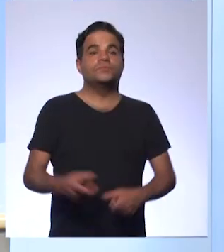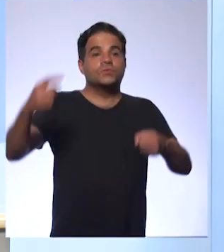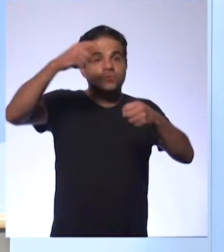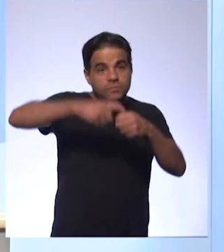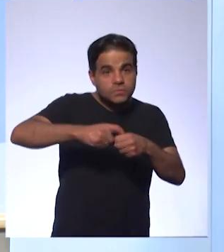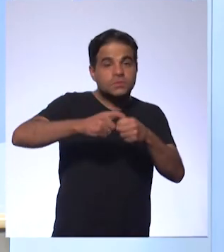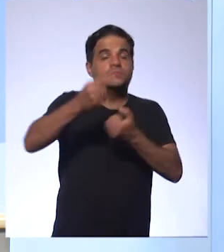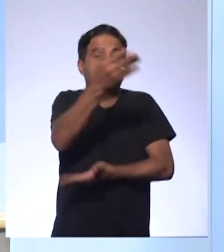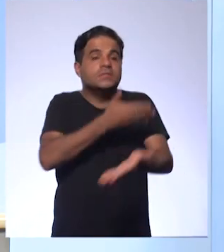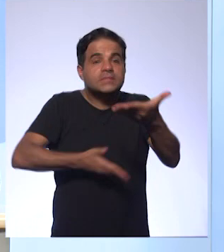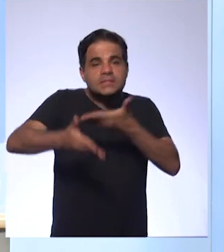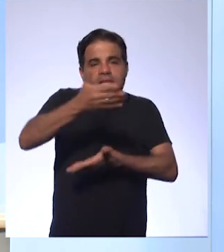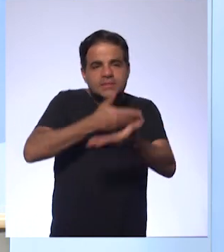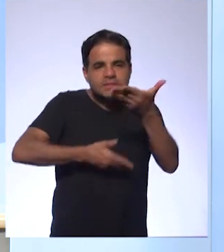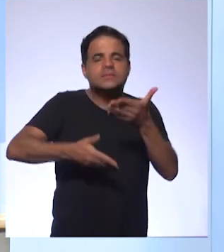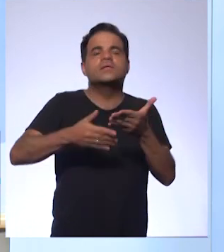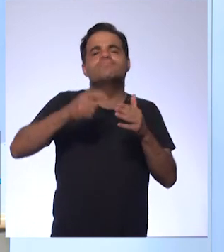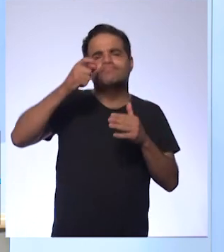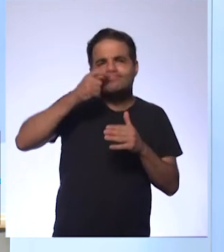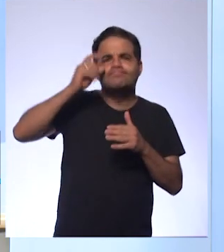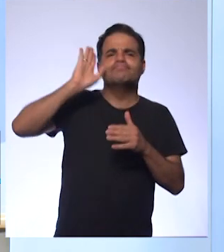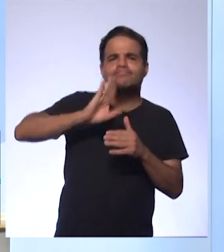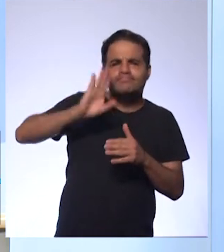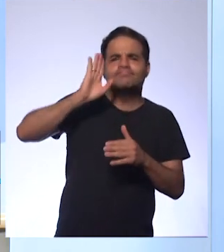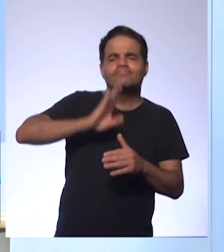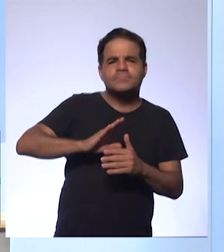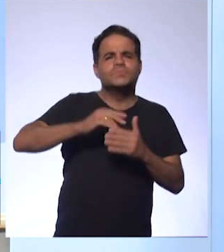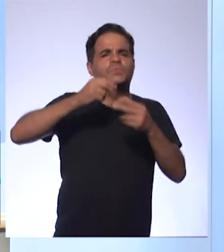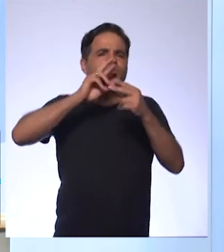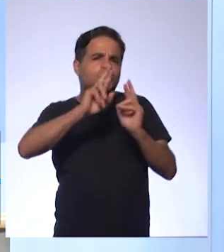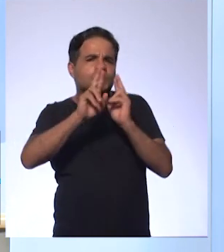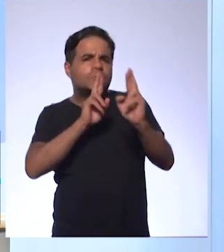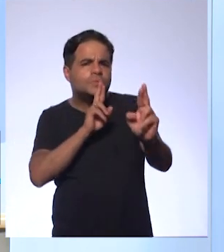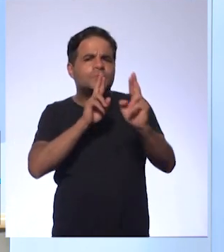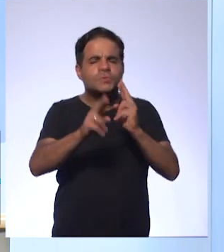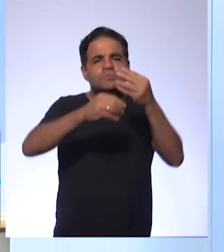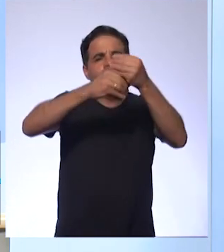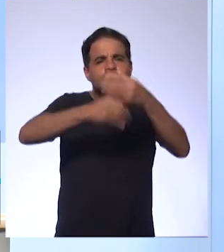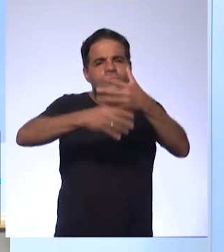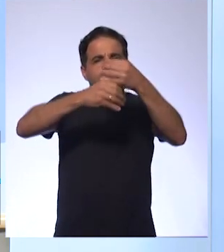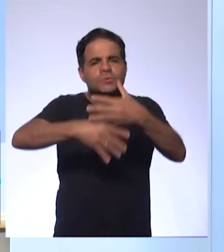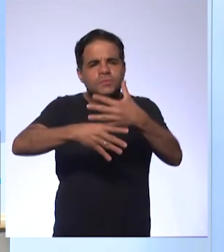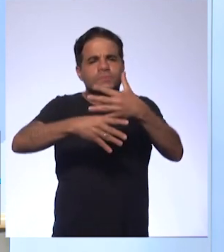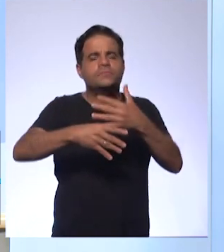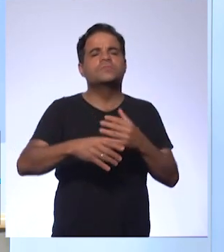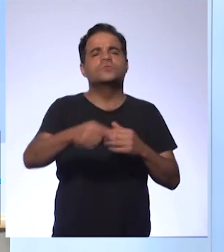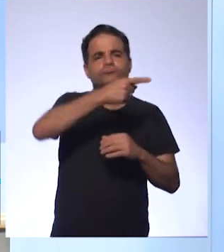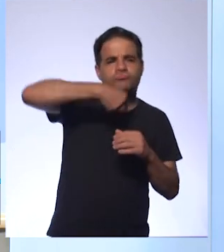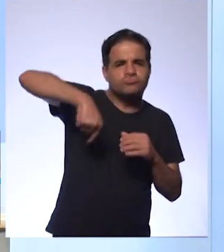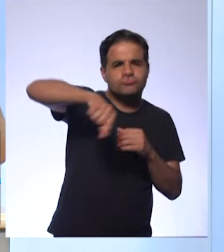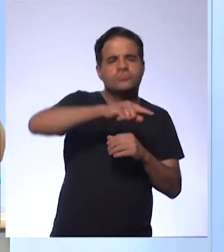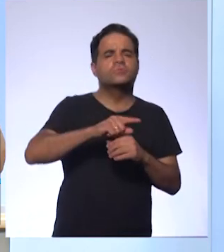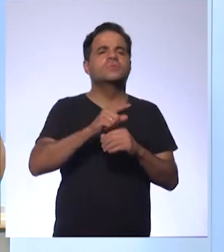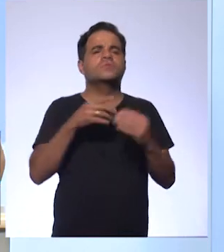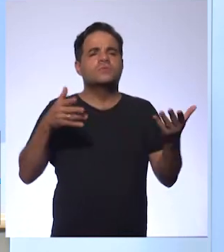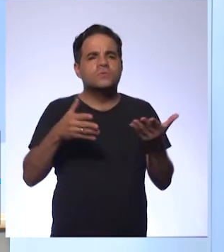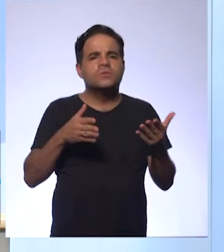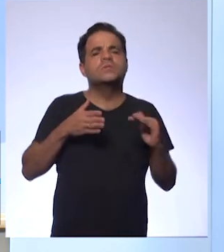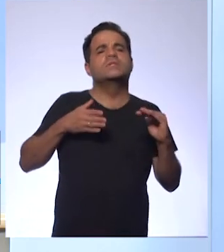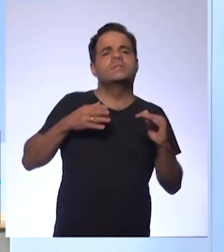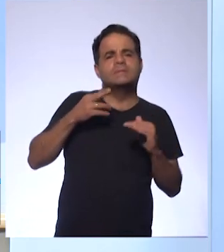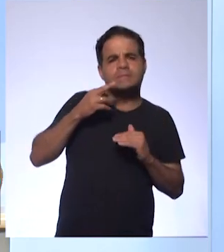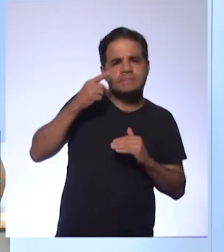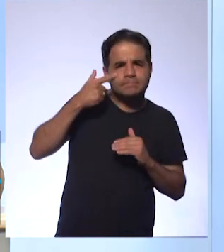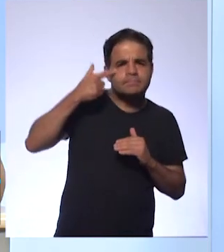Voltamos para a interação. Olha só que legal, tem bastante resposta aqui no chat. mas nós iremos